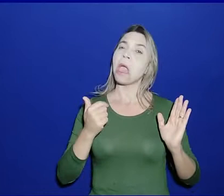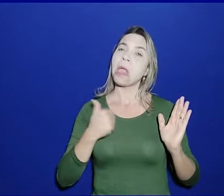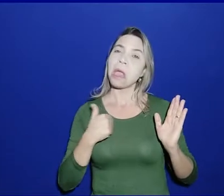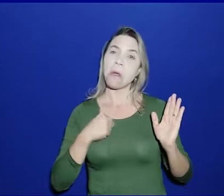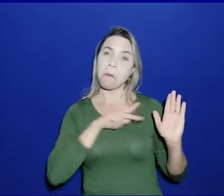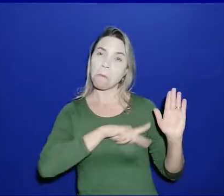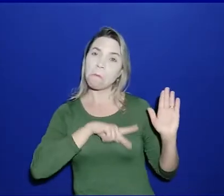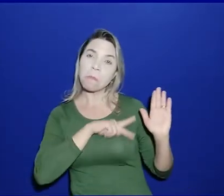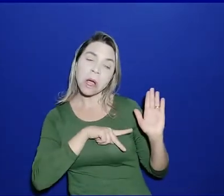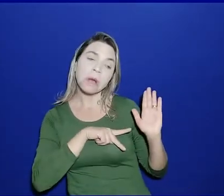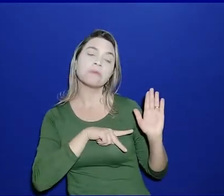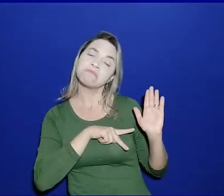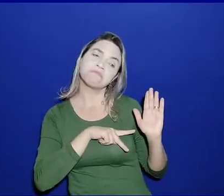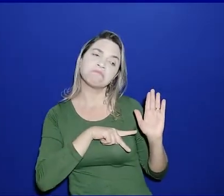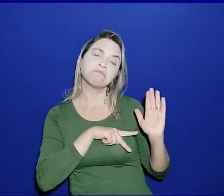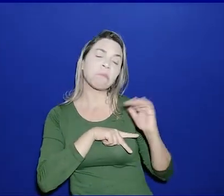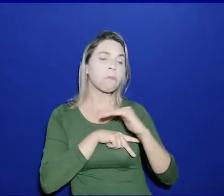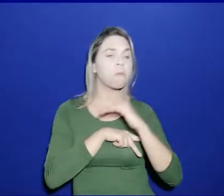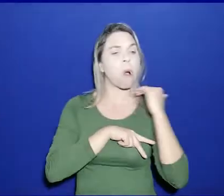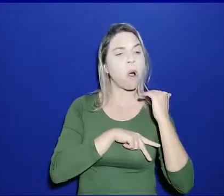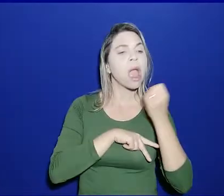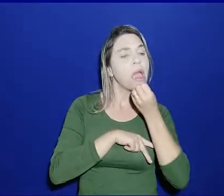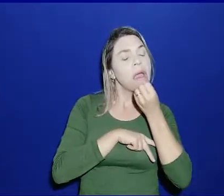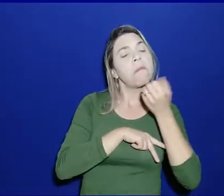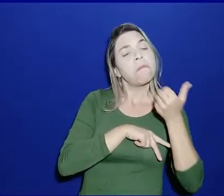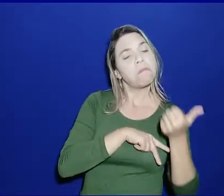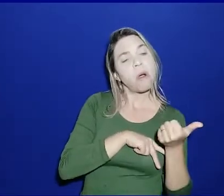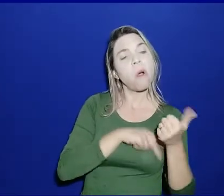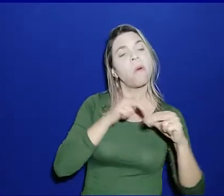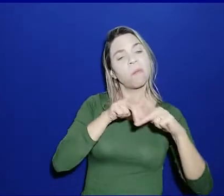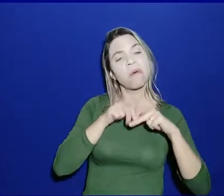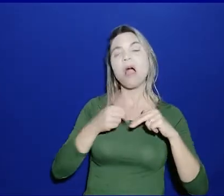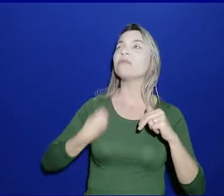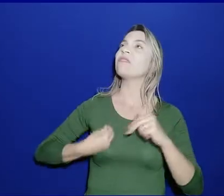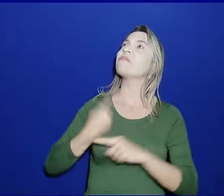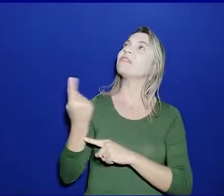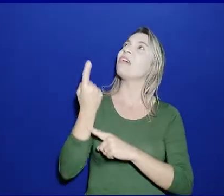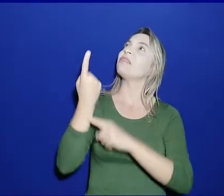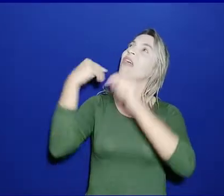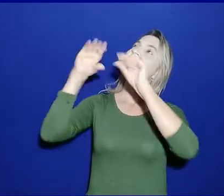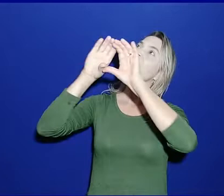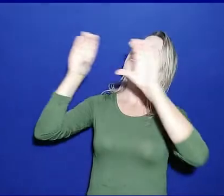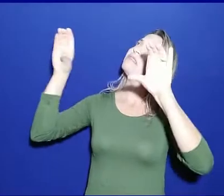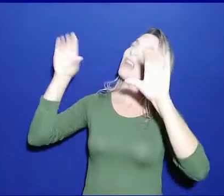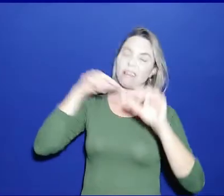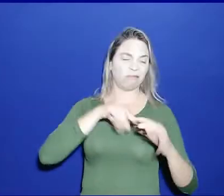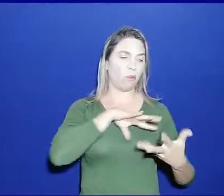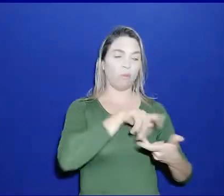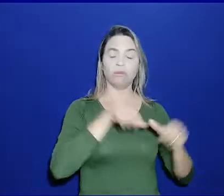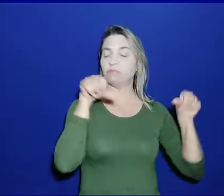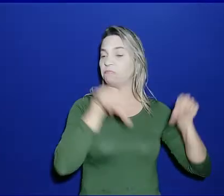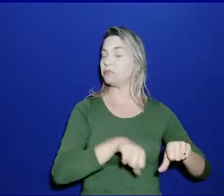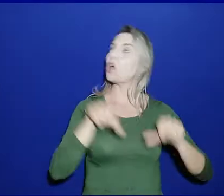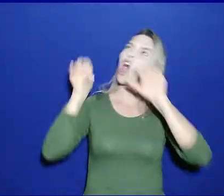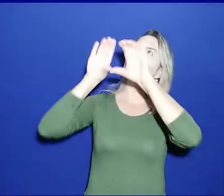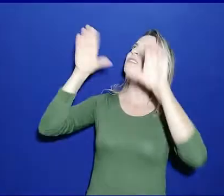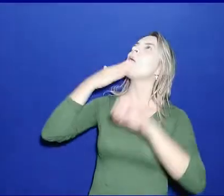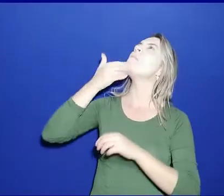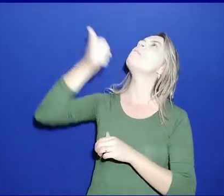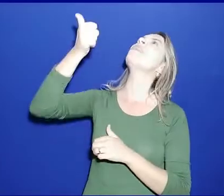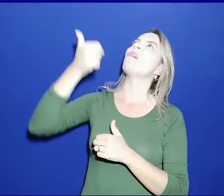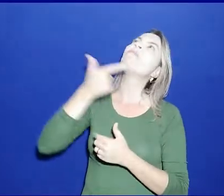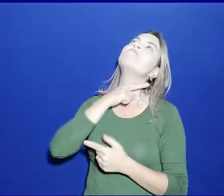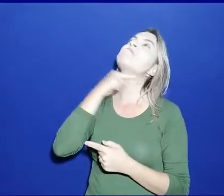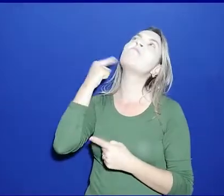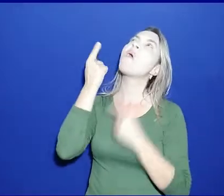estou disposto a lucrar com a morte, porque a eternidade será muito melhor do que esse mundo mau. Por isso,